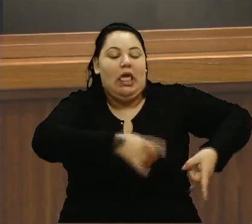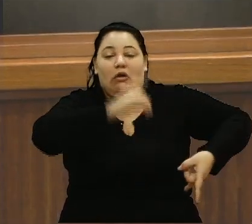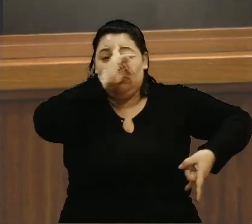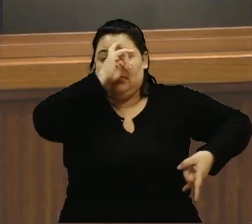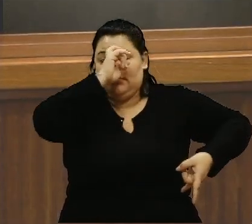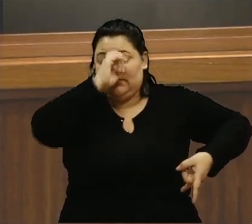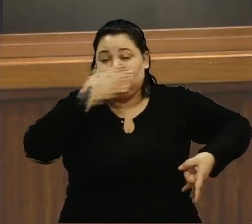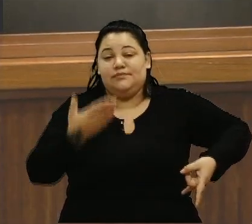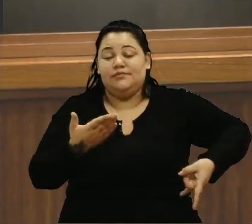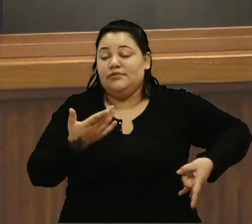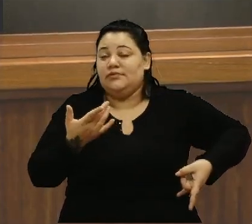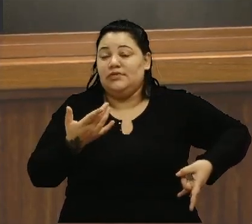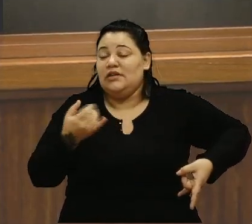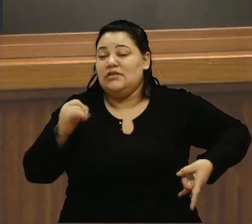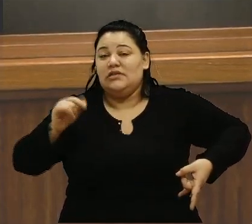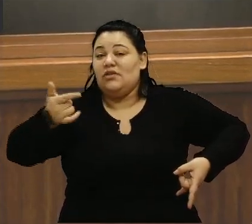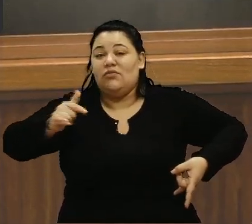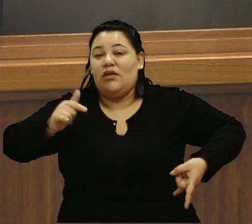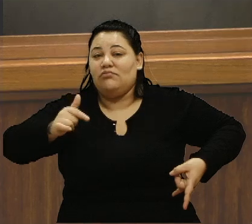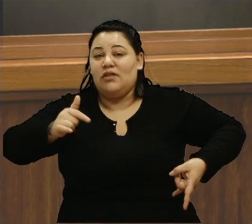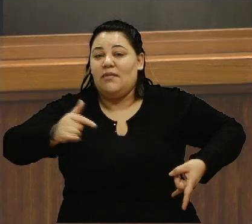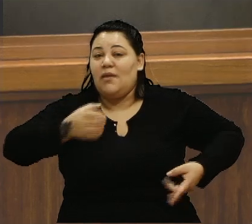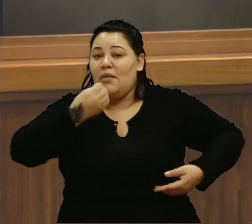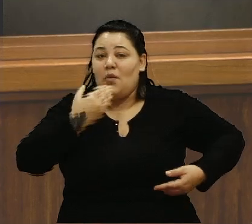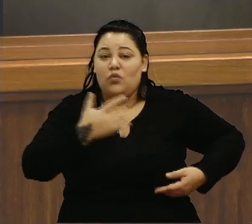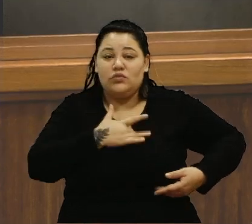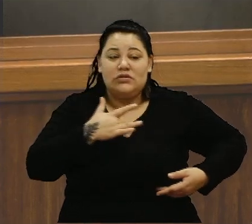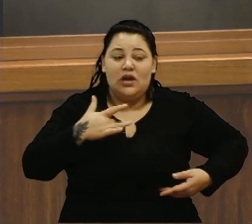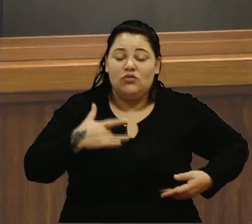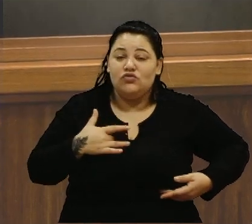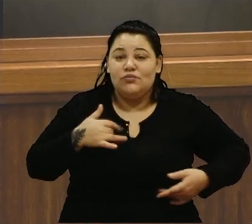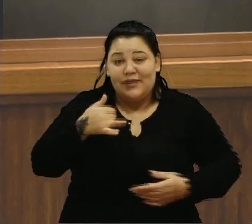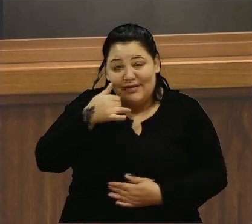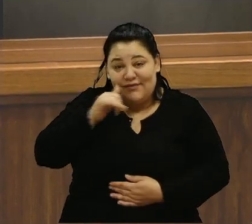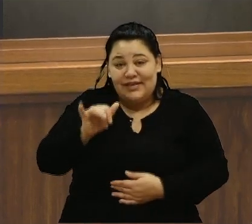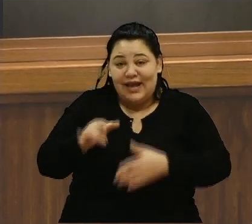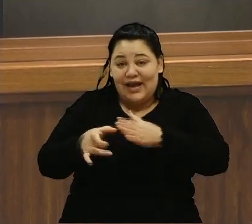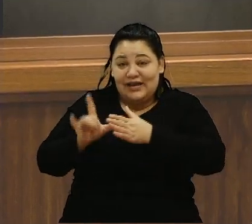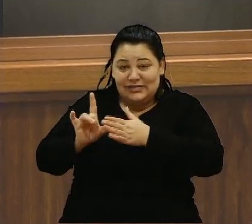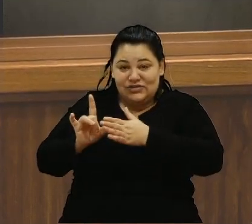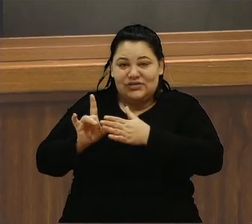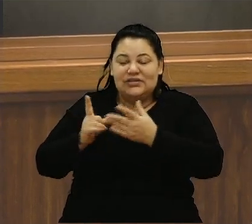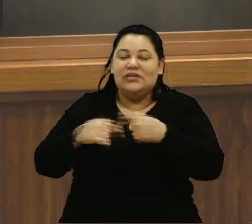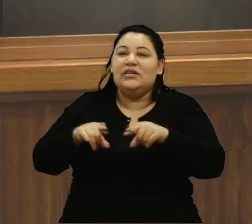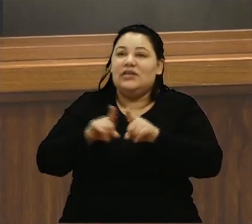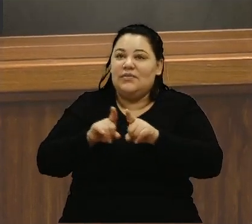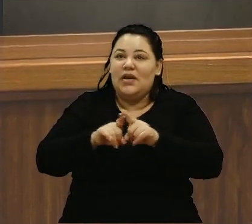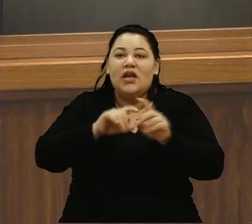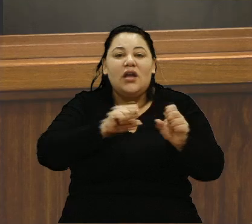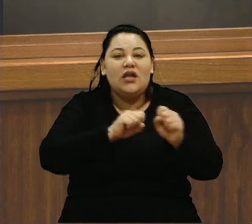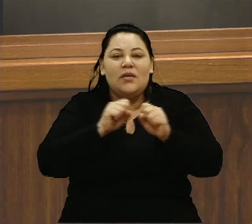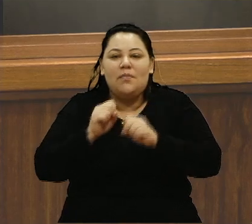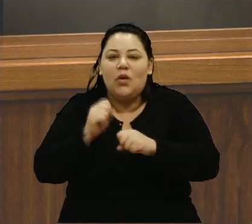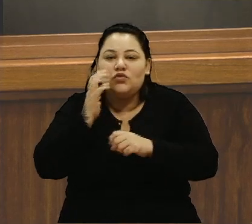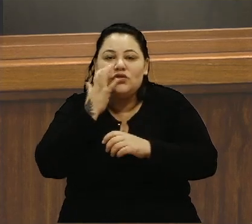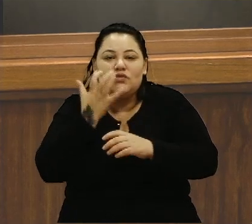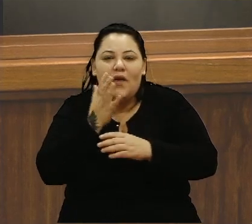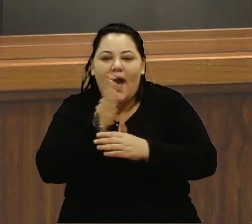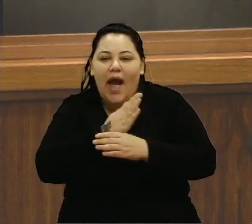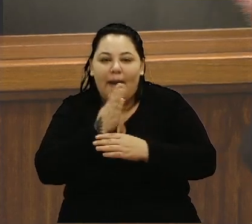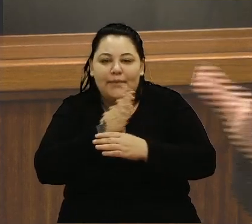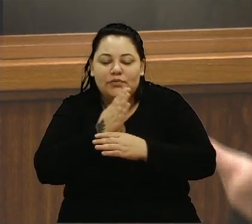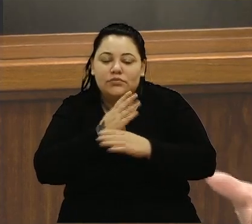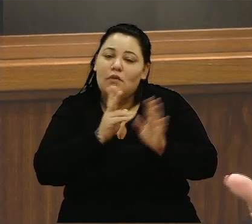nós não fizermos um trabalho de saúde preventivo e que pode, muitas vezes, ser solucionado